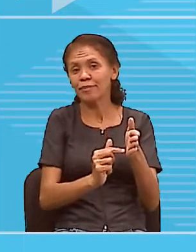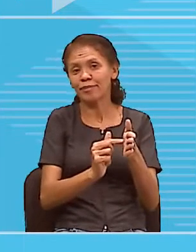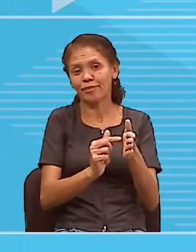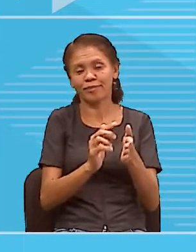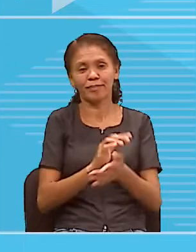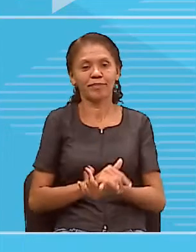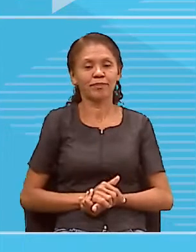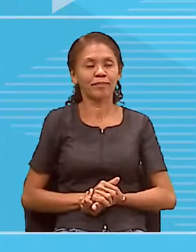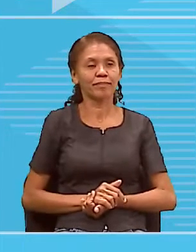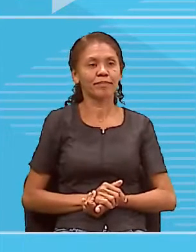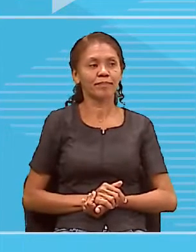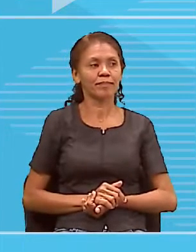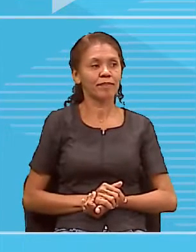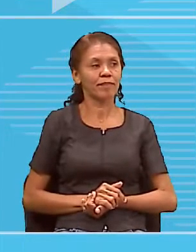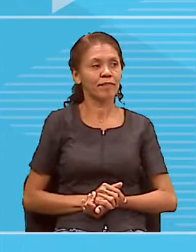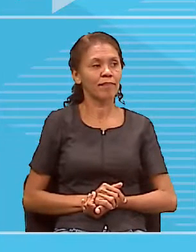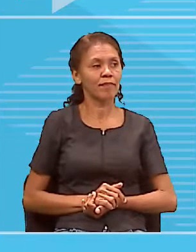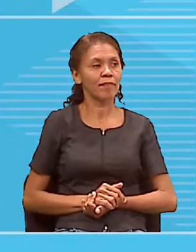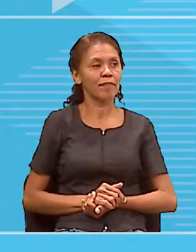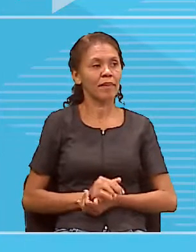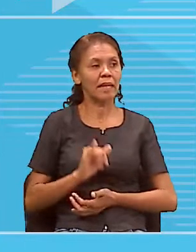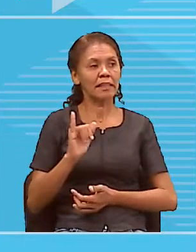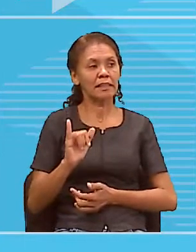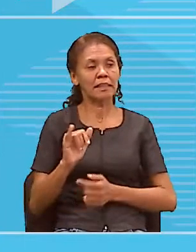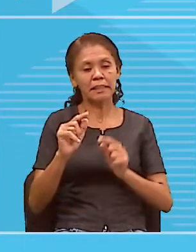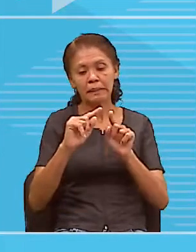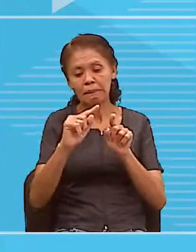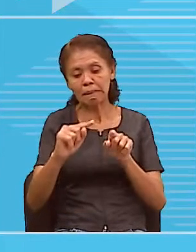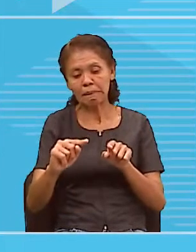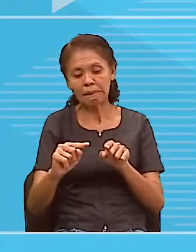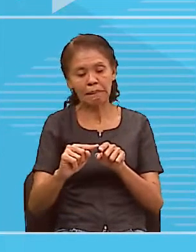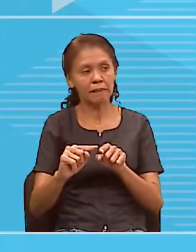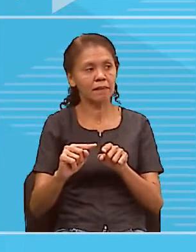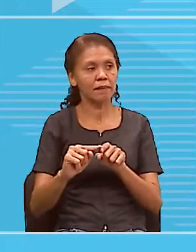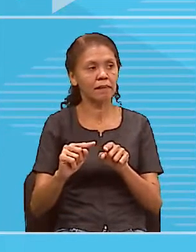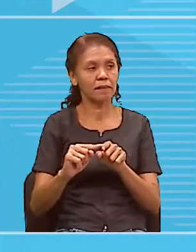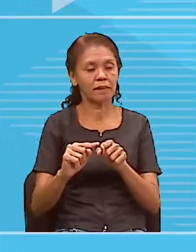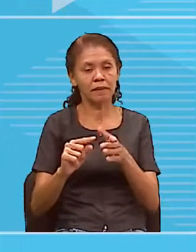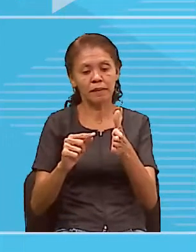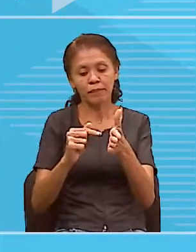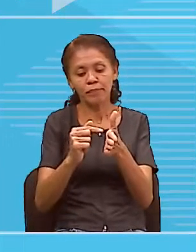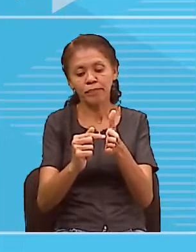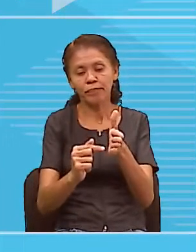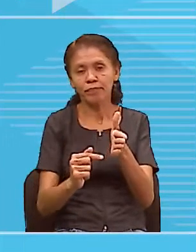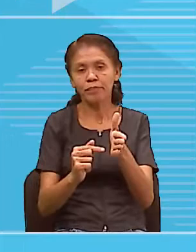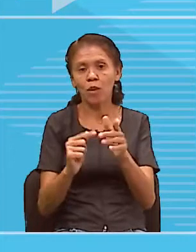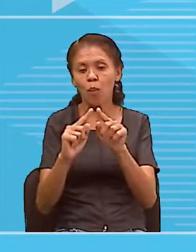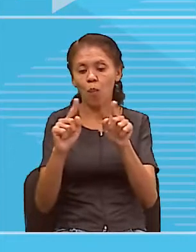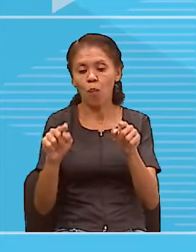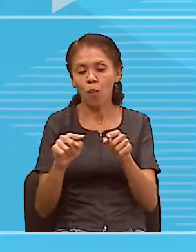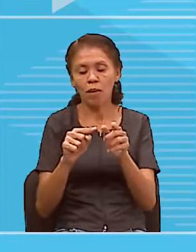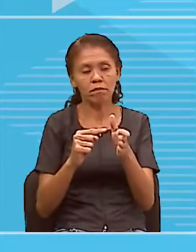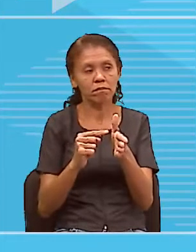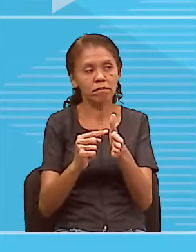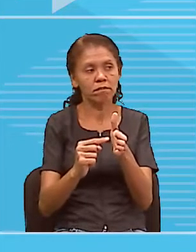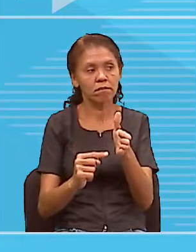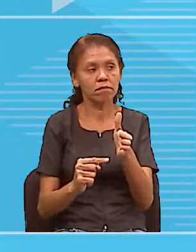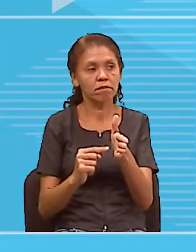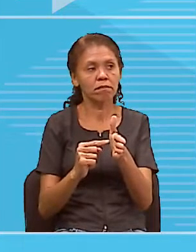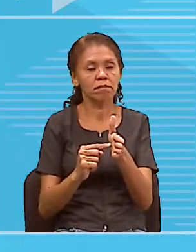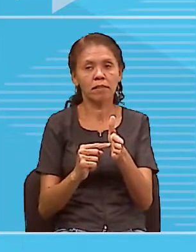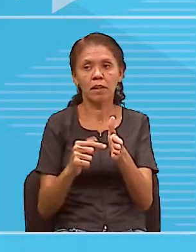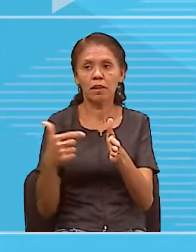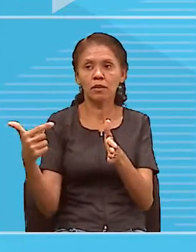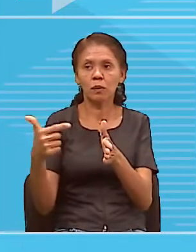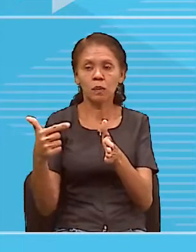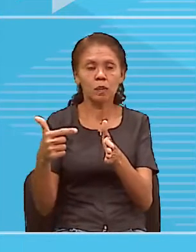colocasse um formato de um quadrado agora nesse buraquinho lá no segundo anteparo